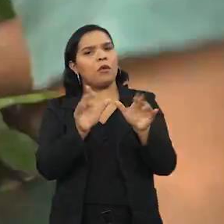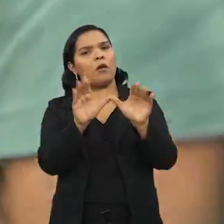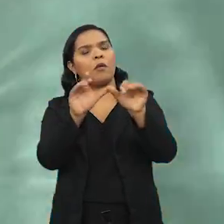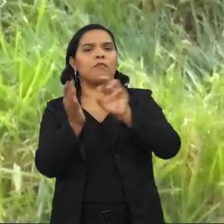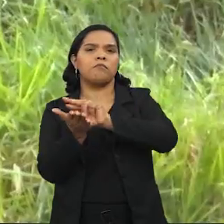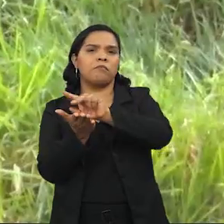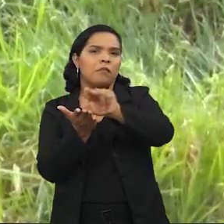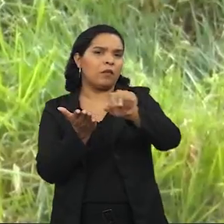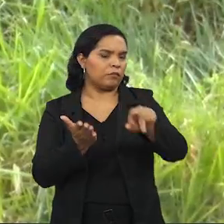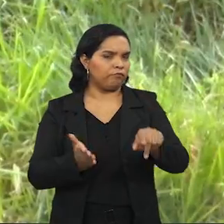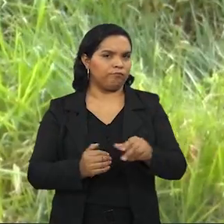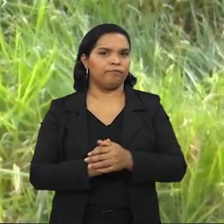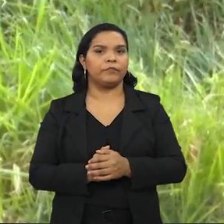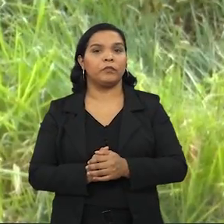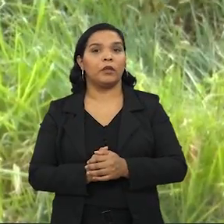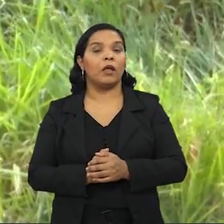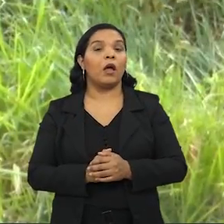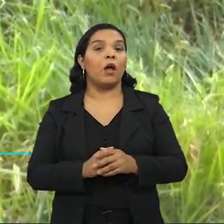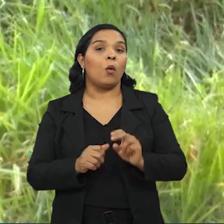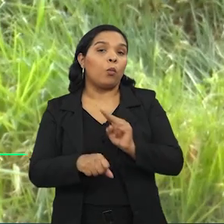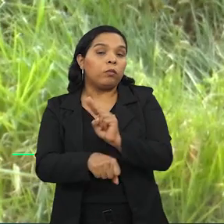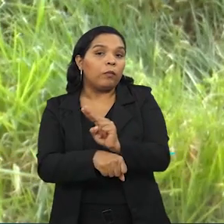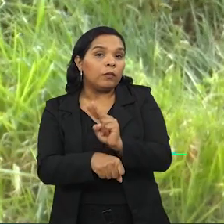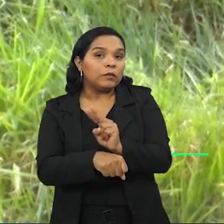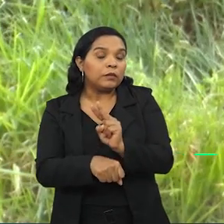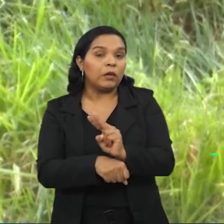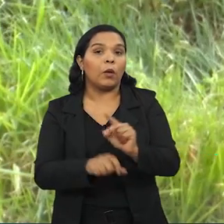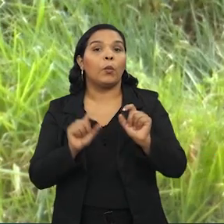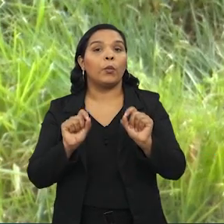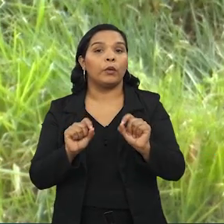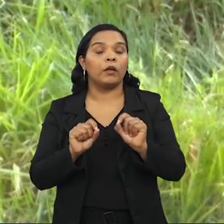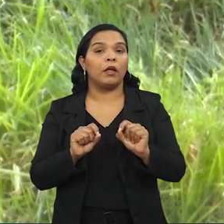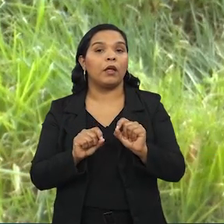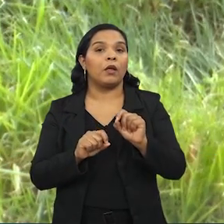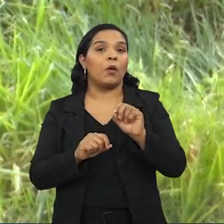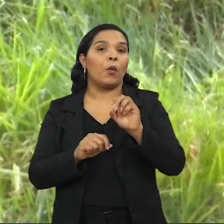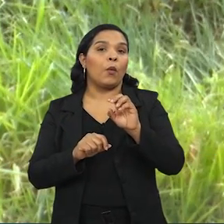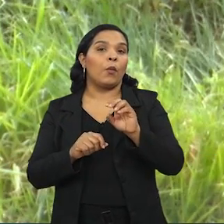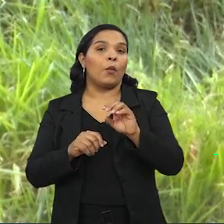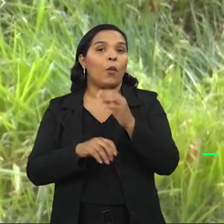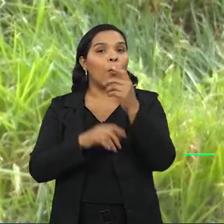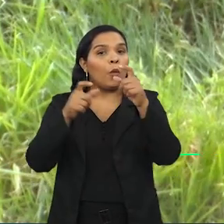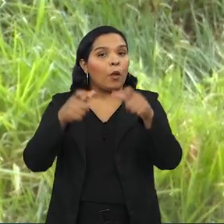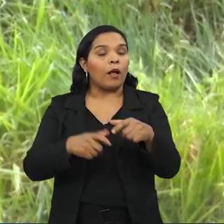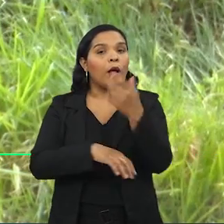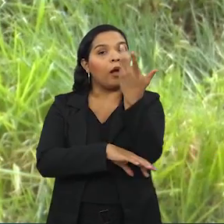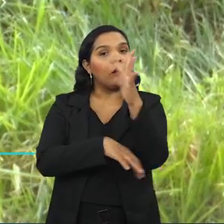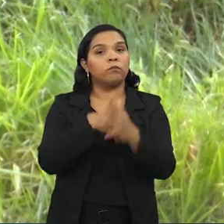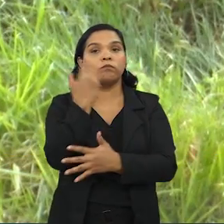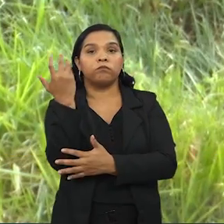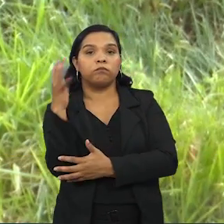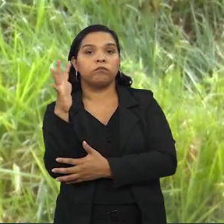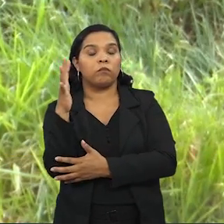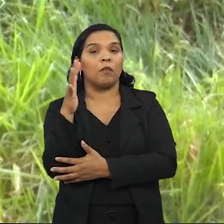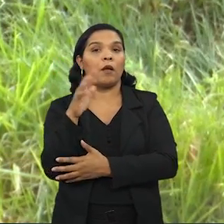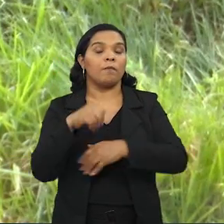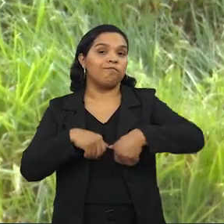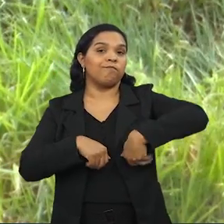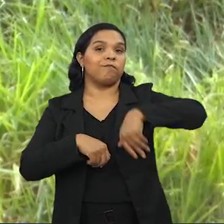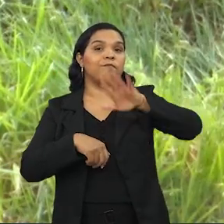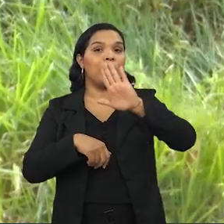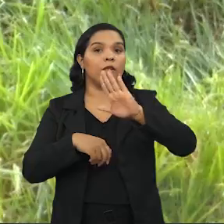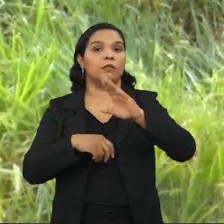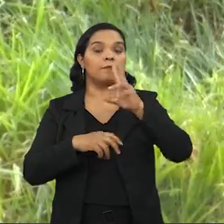outros organismos. Então, como é uma unidade de conservação onde o bioma da Mata Atlântica é um dos predominantes aqui,